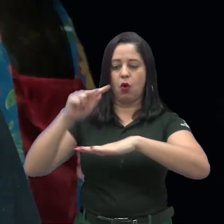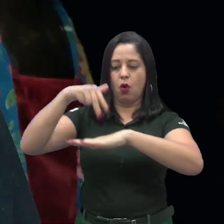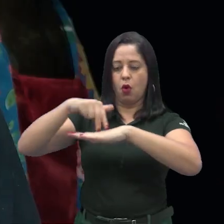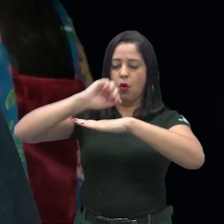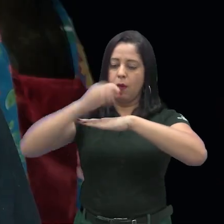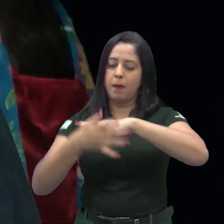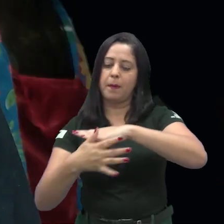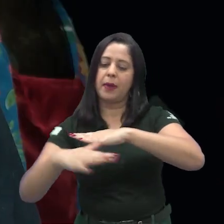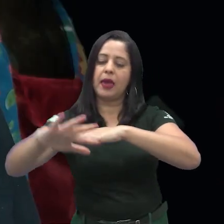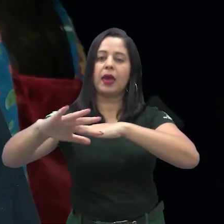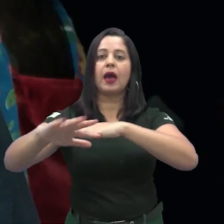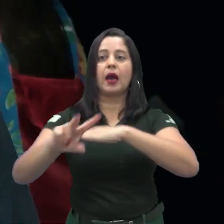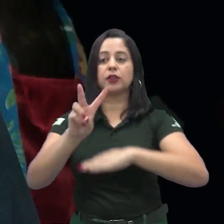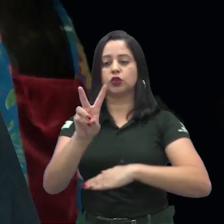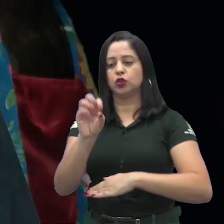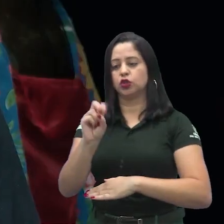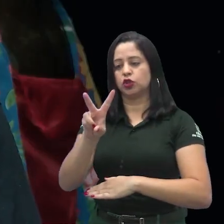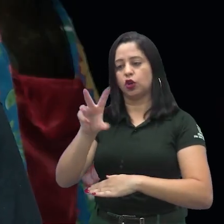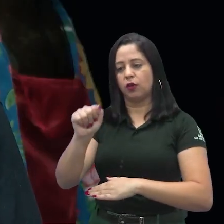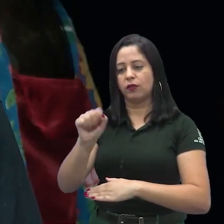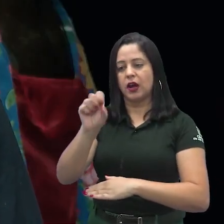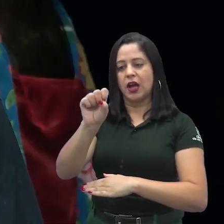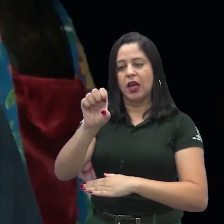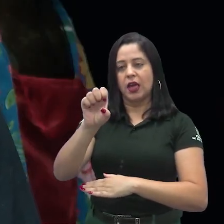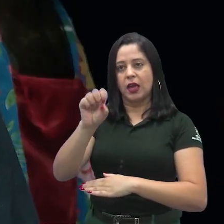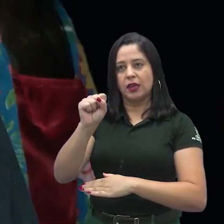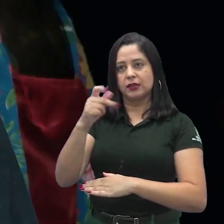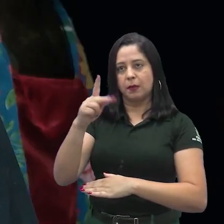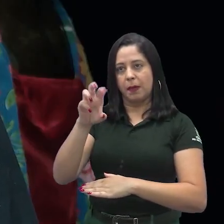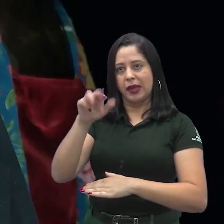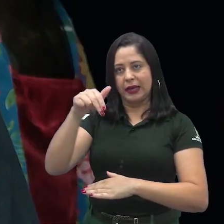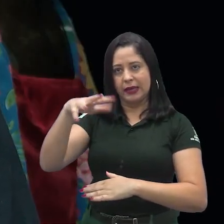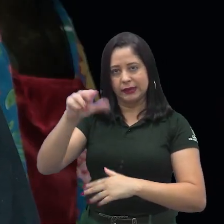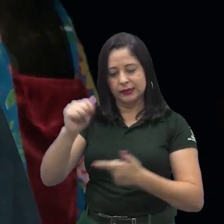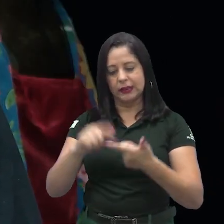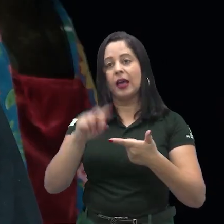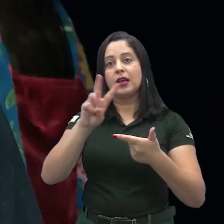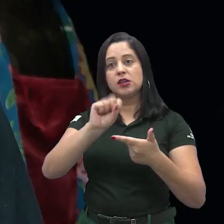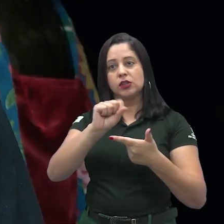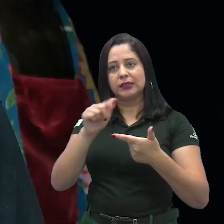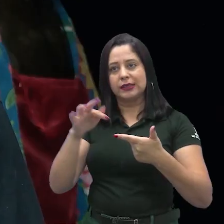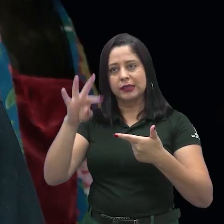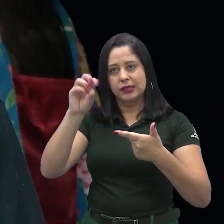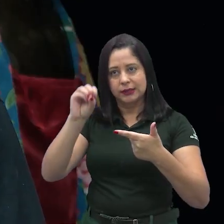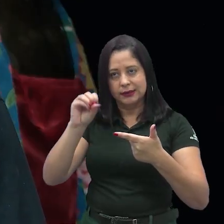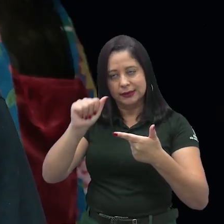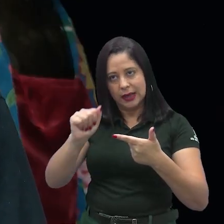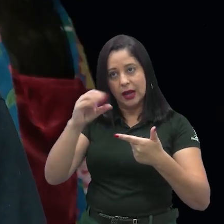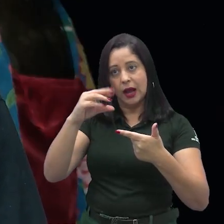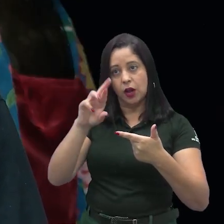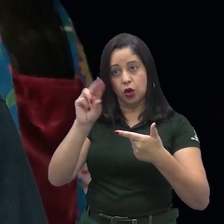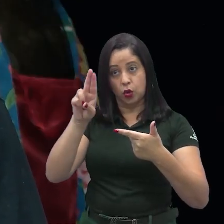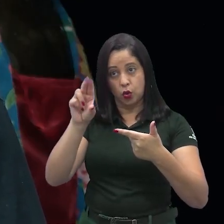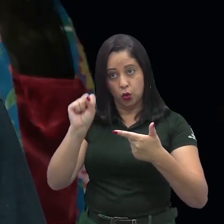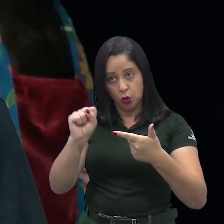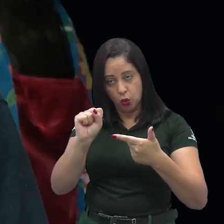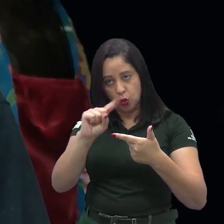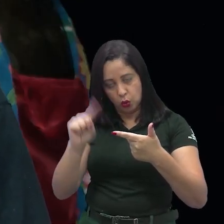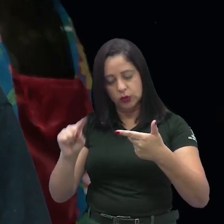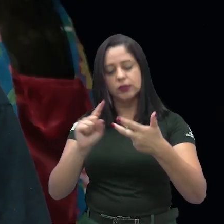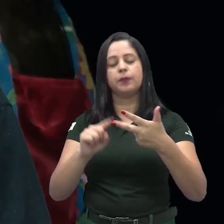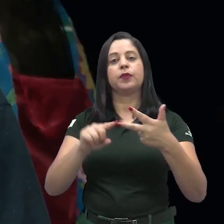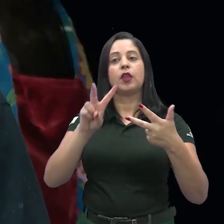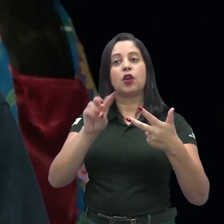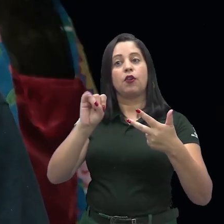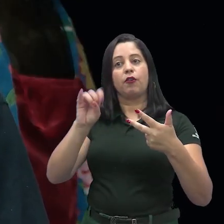Nova Esperança, né? Vila Nova Esperança, no Santa Cruz, na Vila Guarani. Atualmente a gente está com